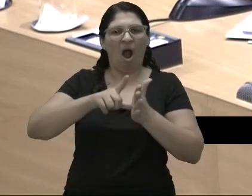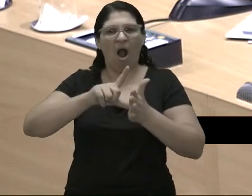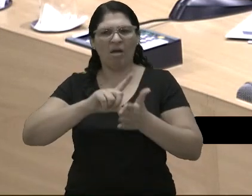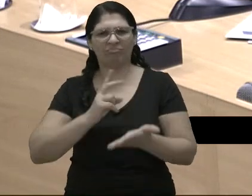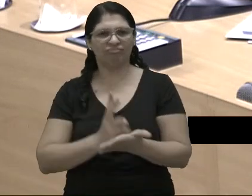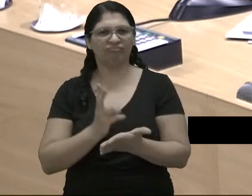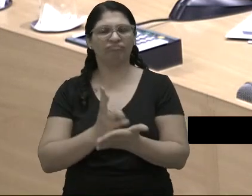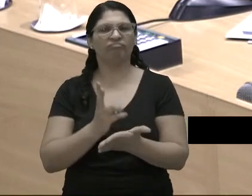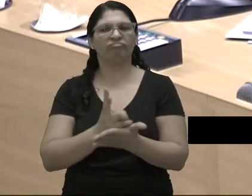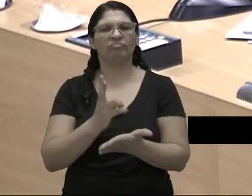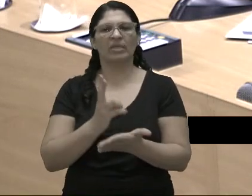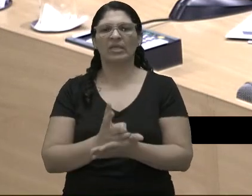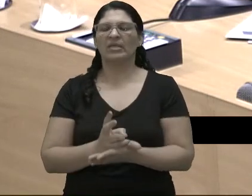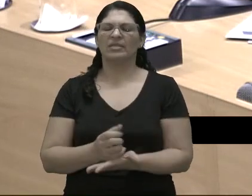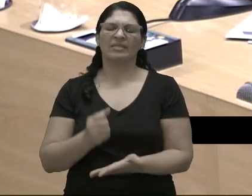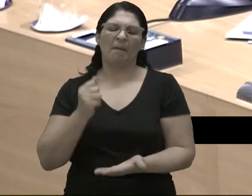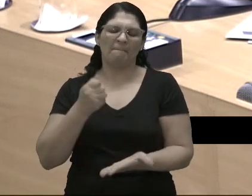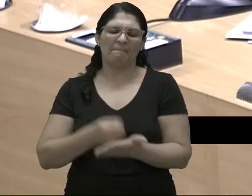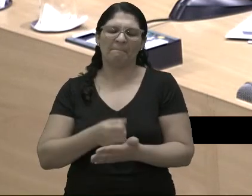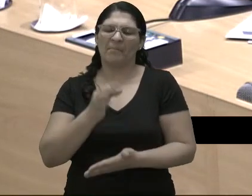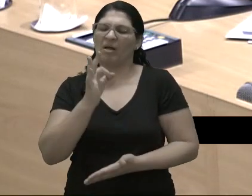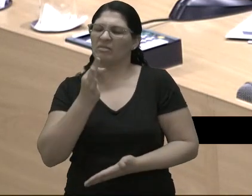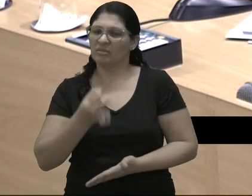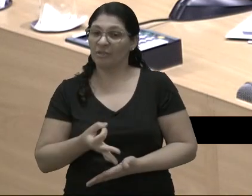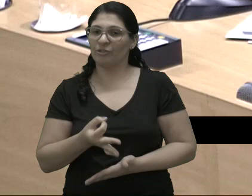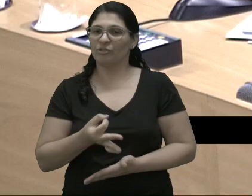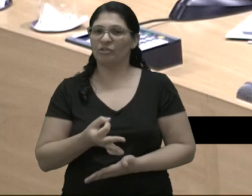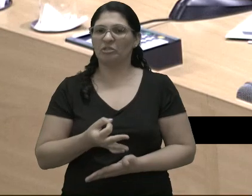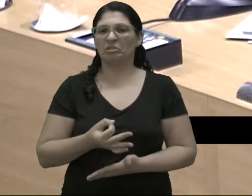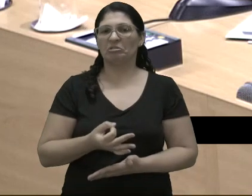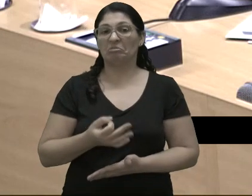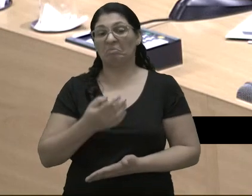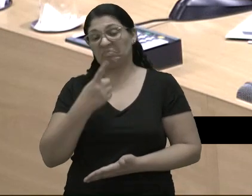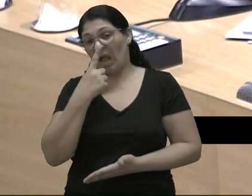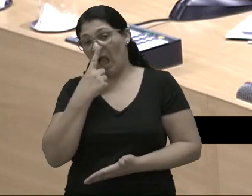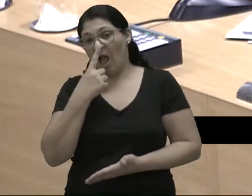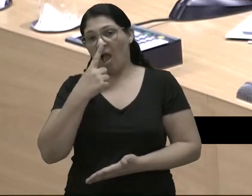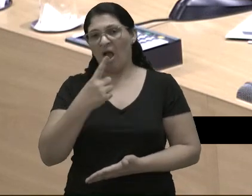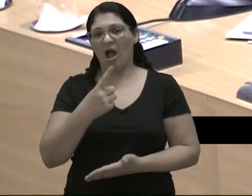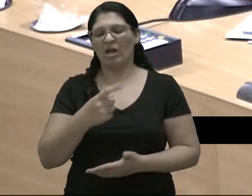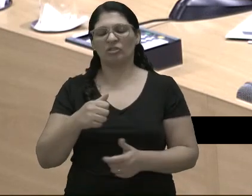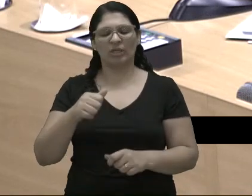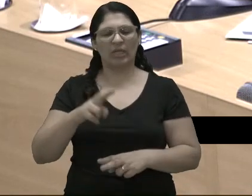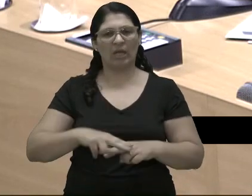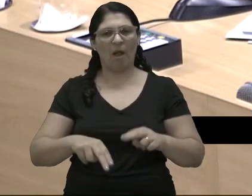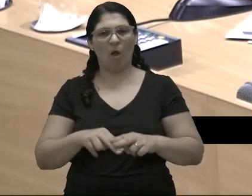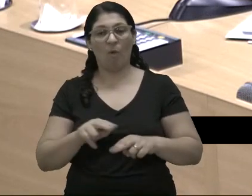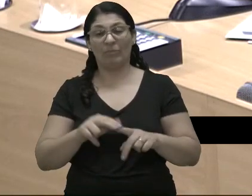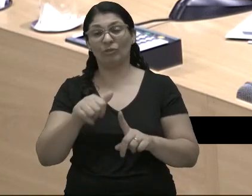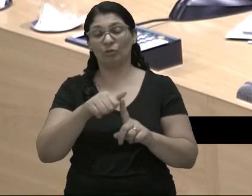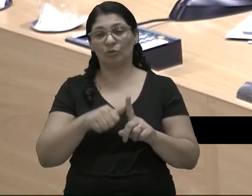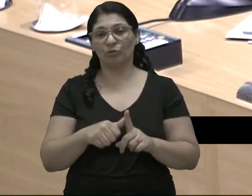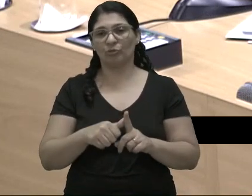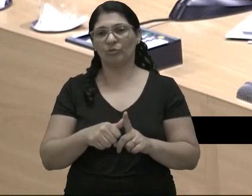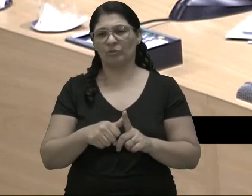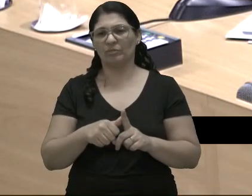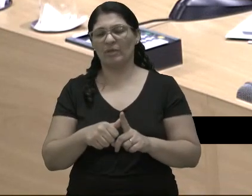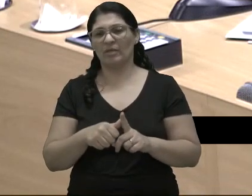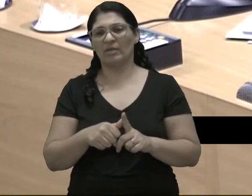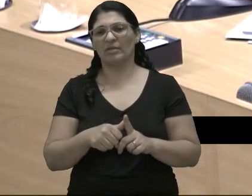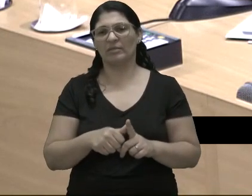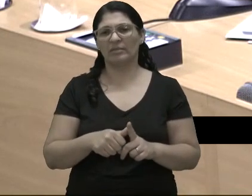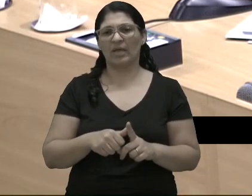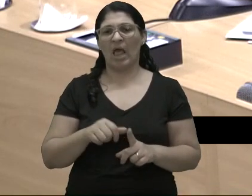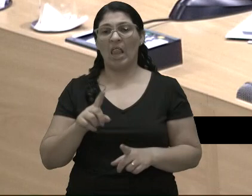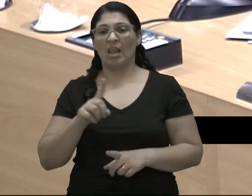ao pagamento, né? O que ocorreu foi, acho que junho, o pagamento de junho teve um atraso referente à UPA, não lembro